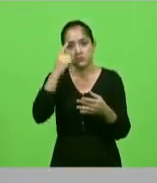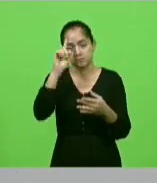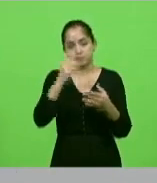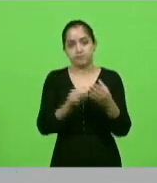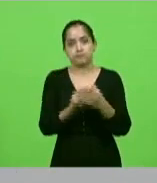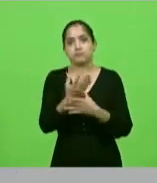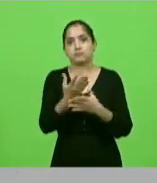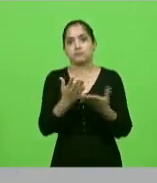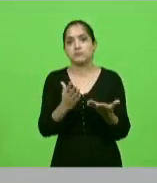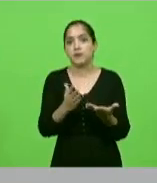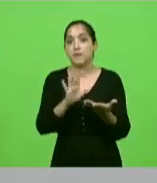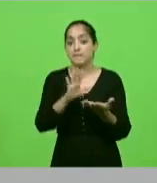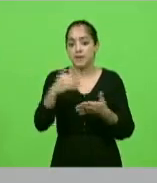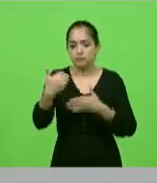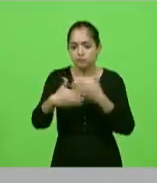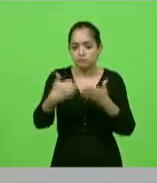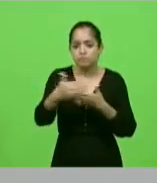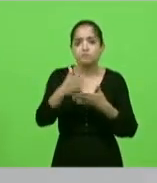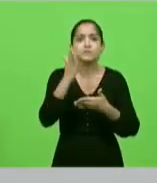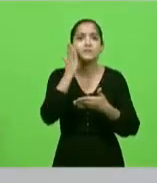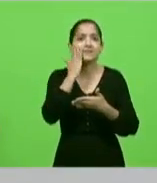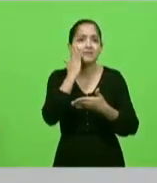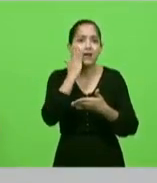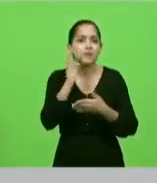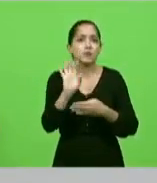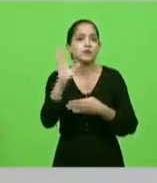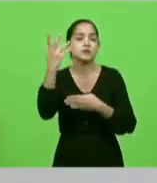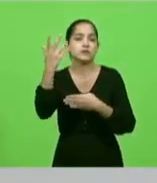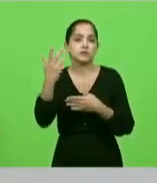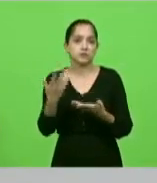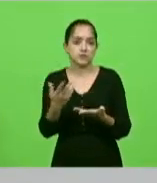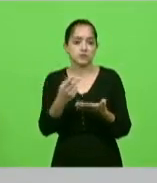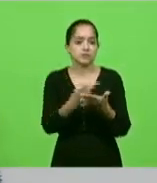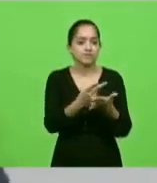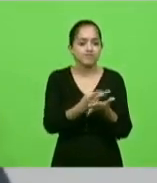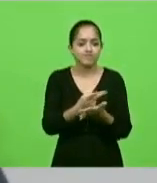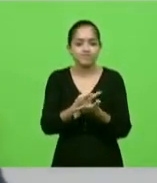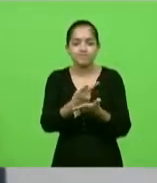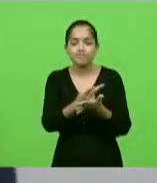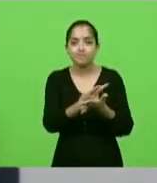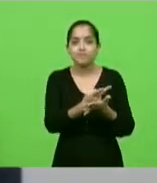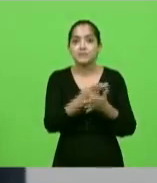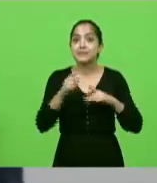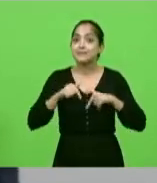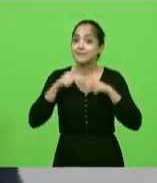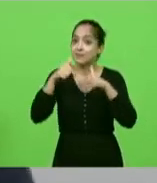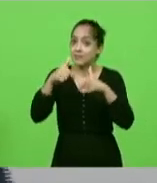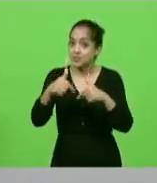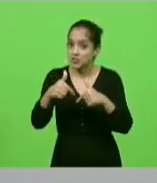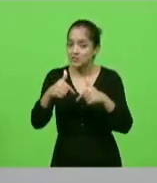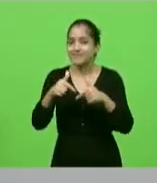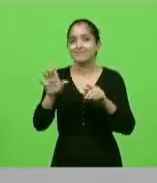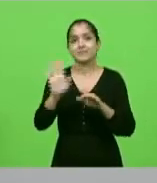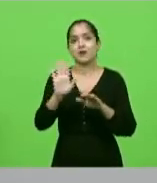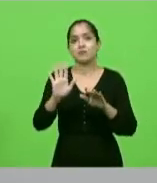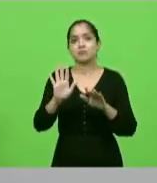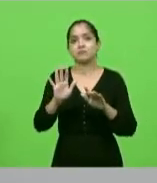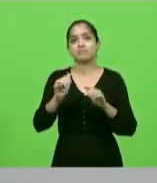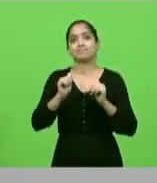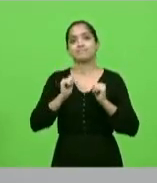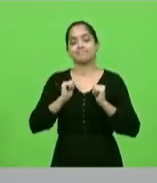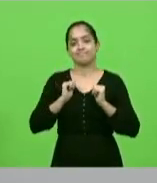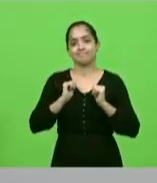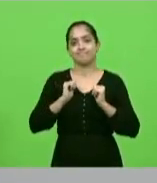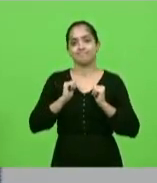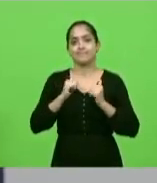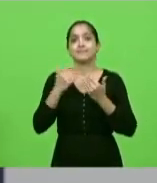no curso do caminho ele soube da ocorrência dos mal feitos. E devendo agir, não agiu. E